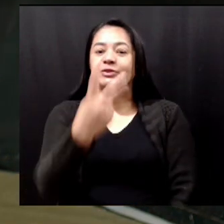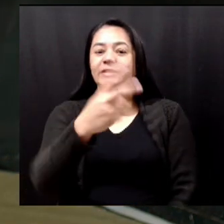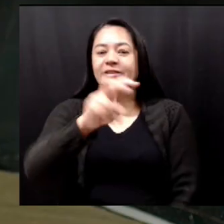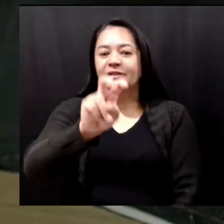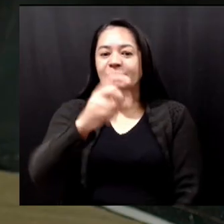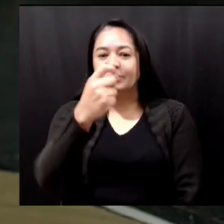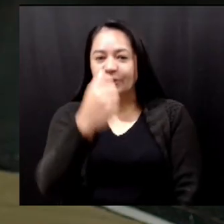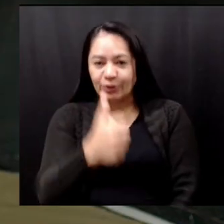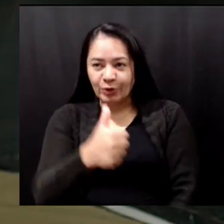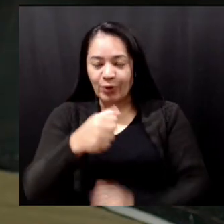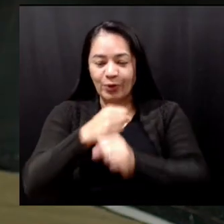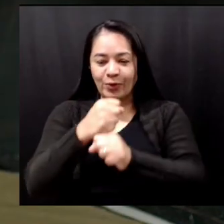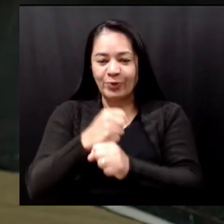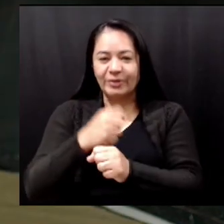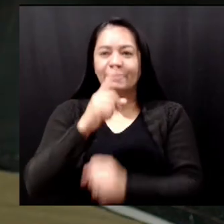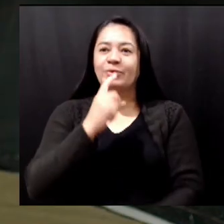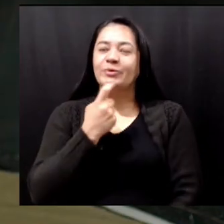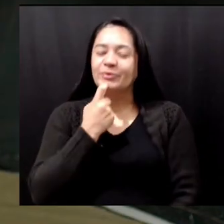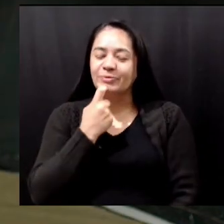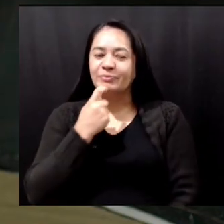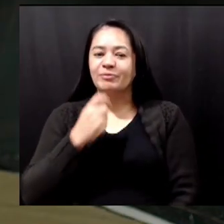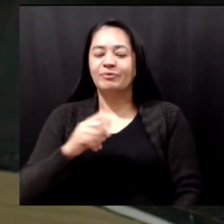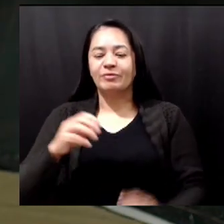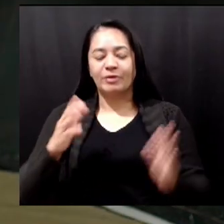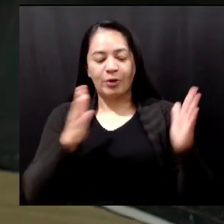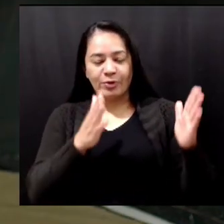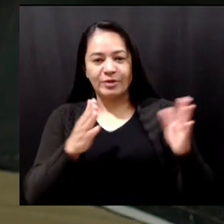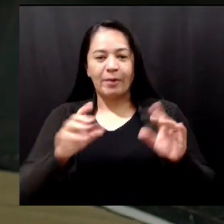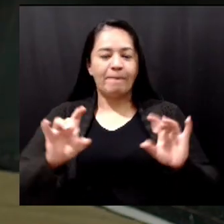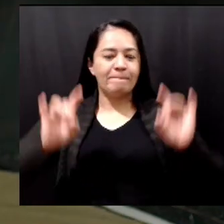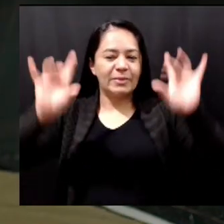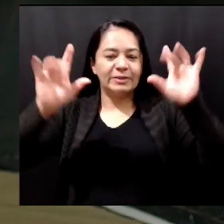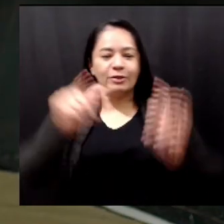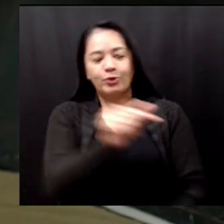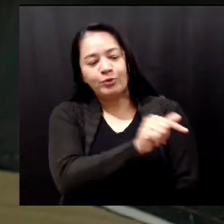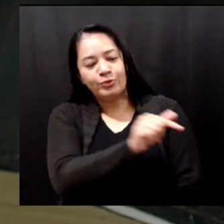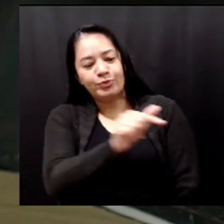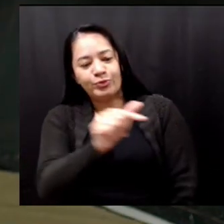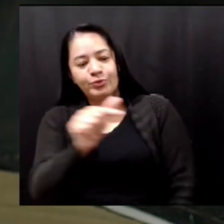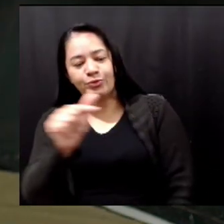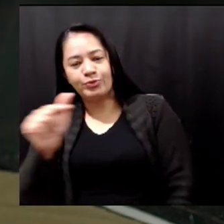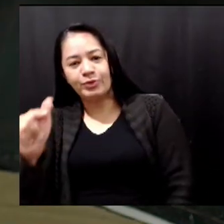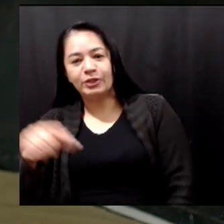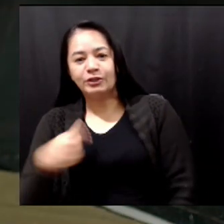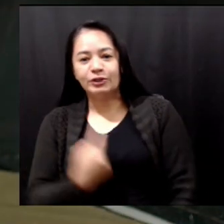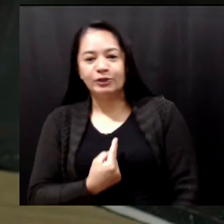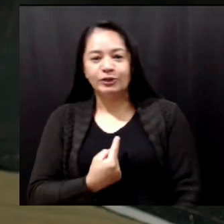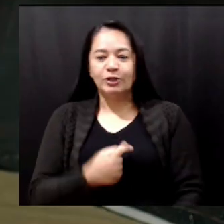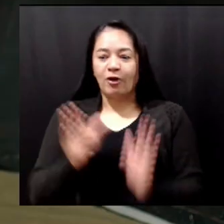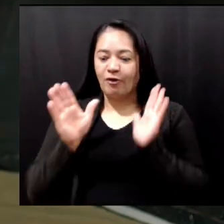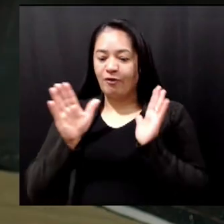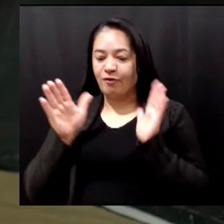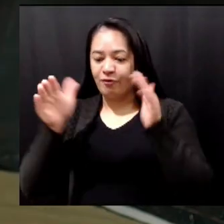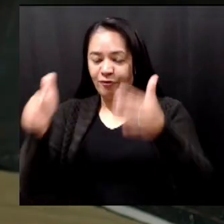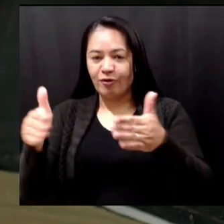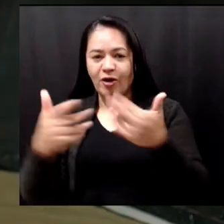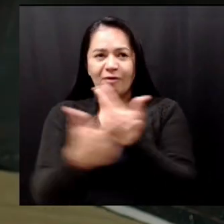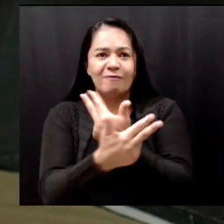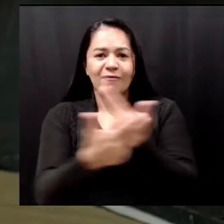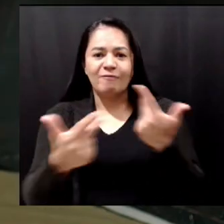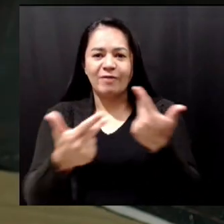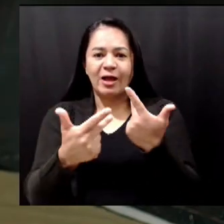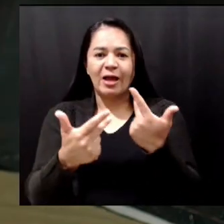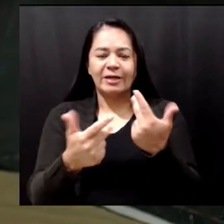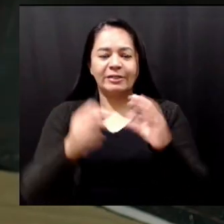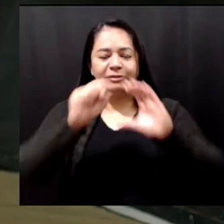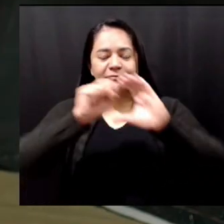edição especial. Durante toda a semana, nós vamos voltar os nossos olhos a diferentes aspectos, né, que ajudam